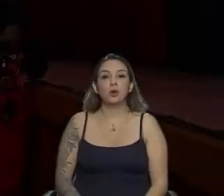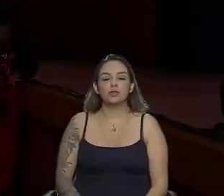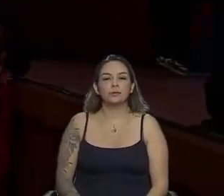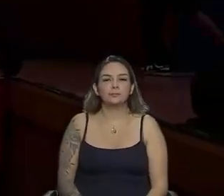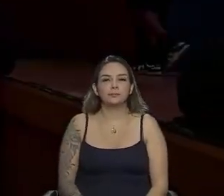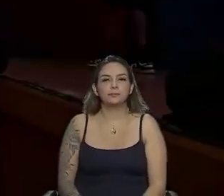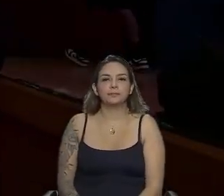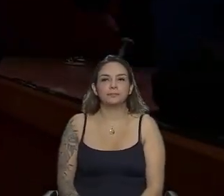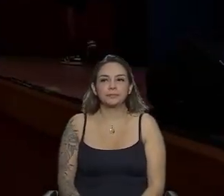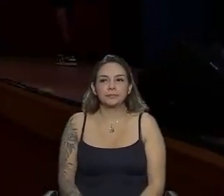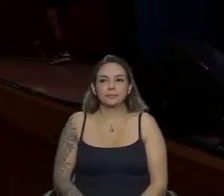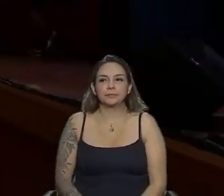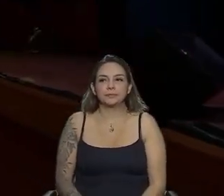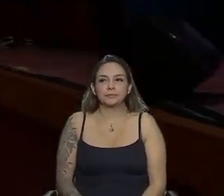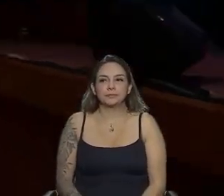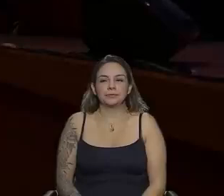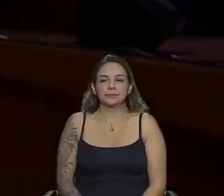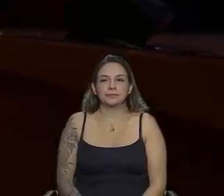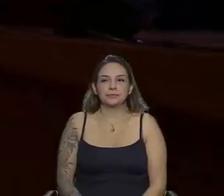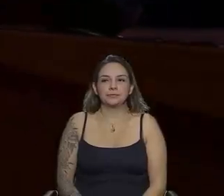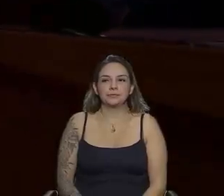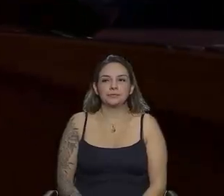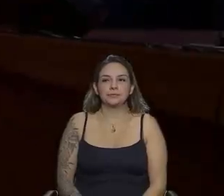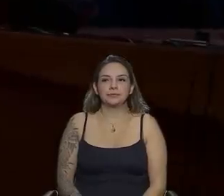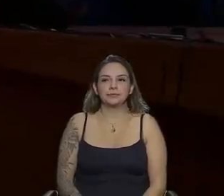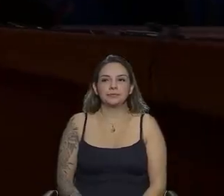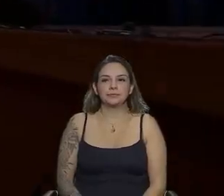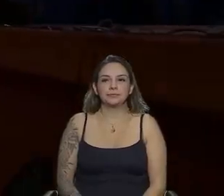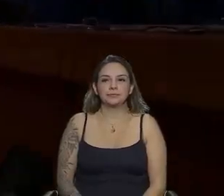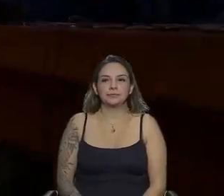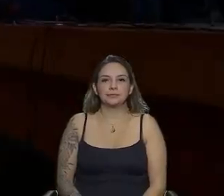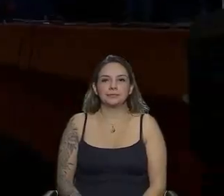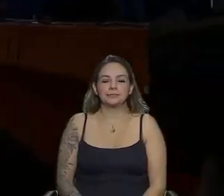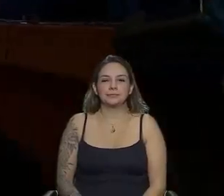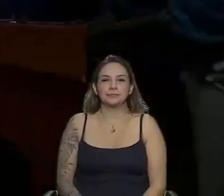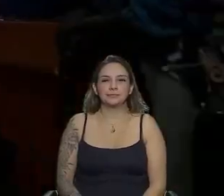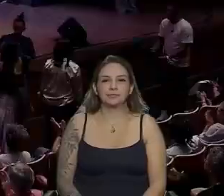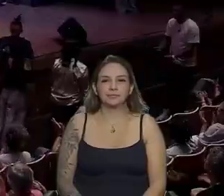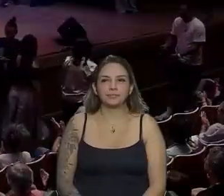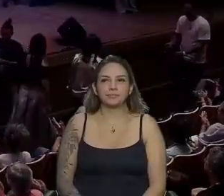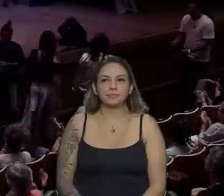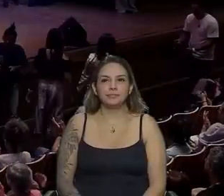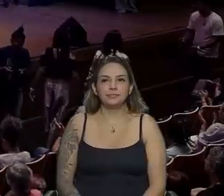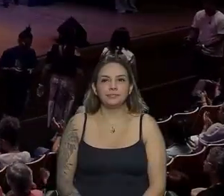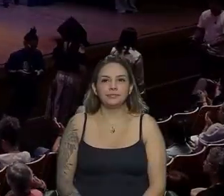As professoras passem por aqui para receber o prêmio da Larissa. Muito obrigada por virem.